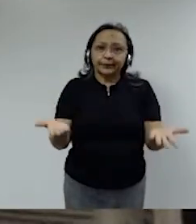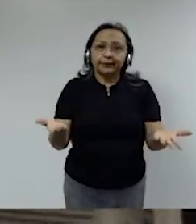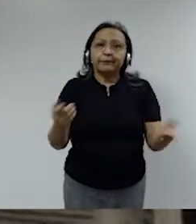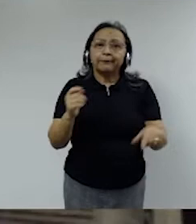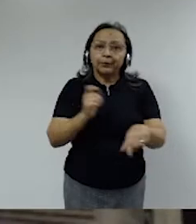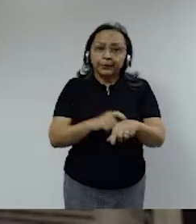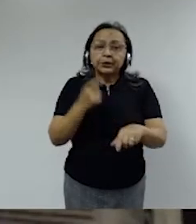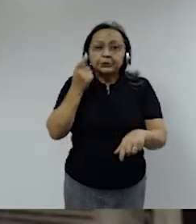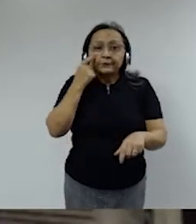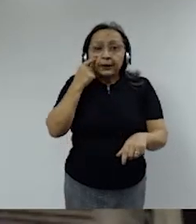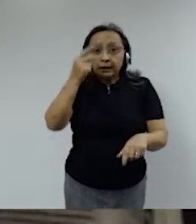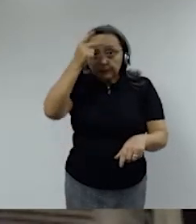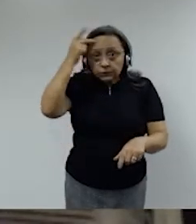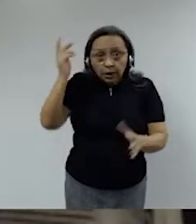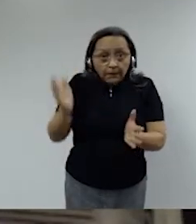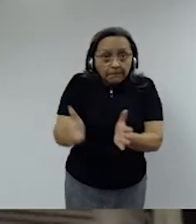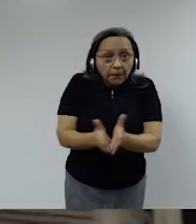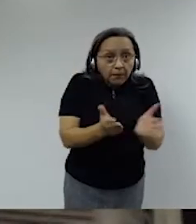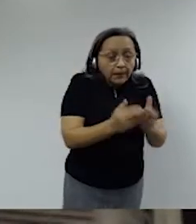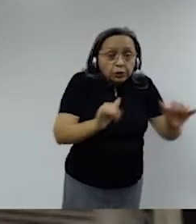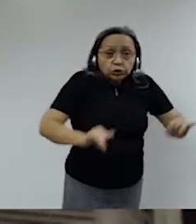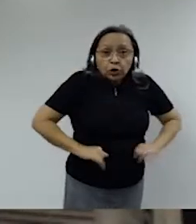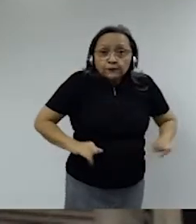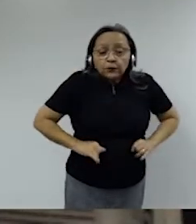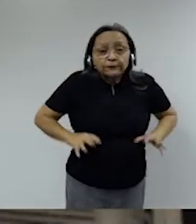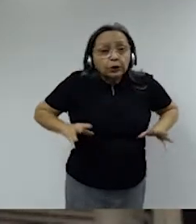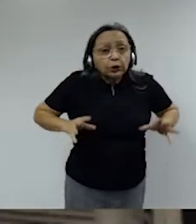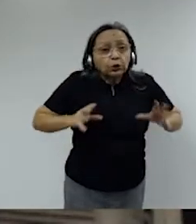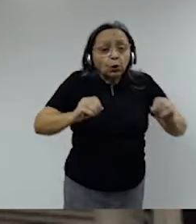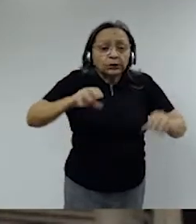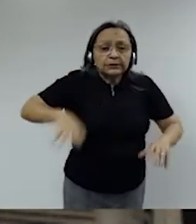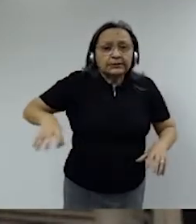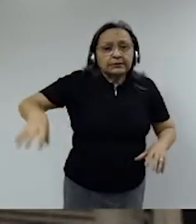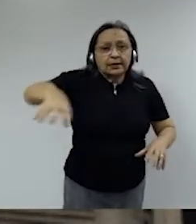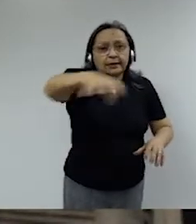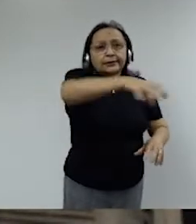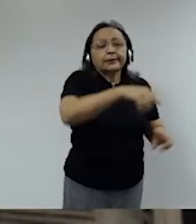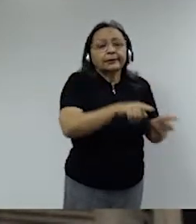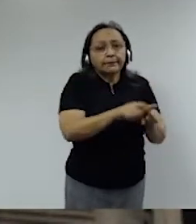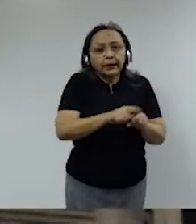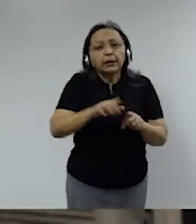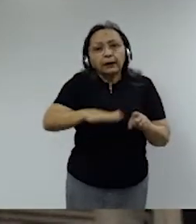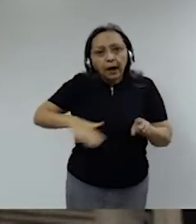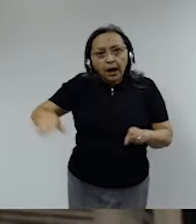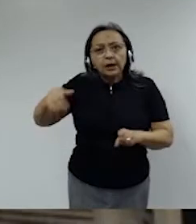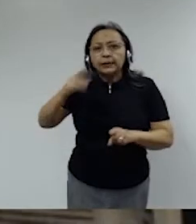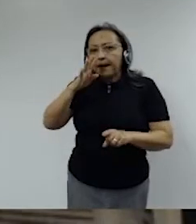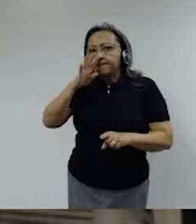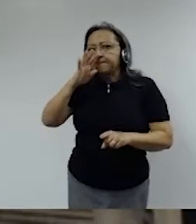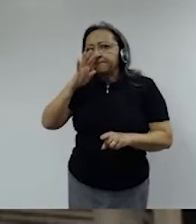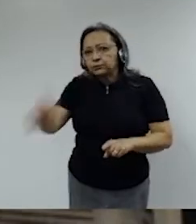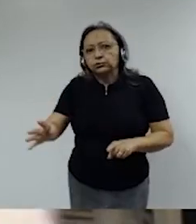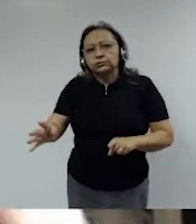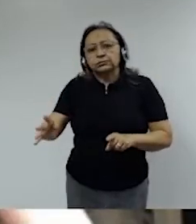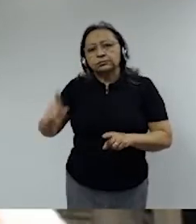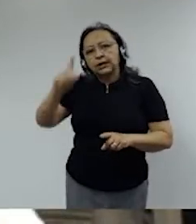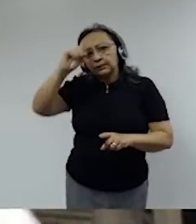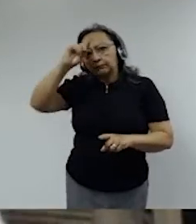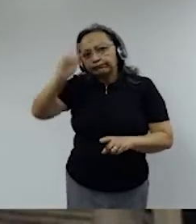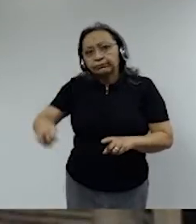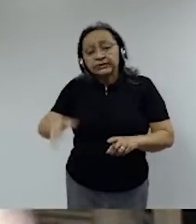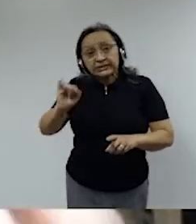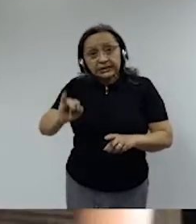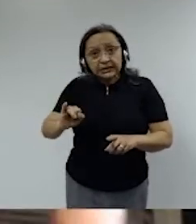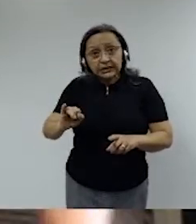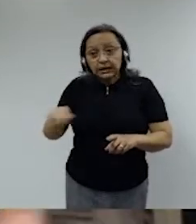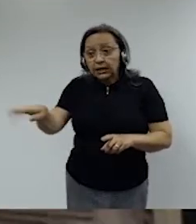vulneráveis sofrem em todas as dimensões. E também na dimensão da punição, na dimensão de... Se normalmente não